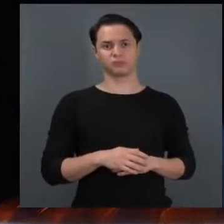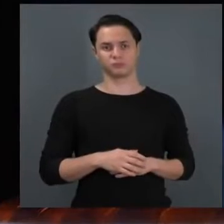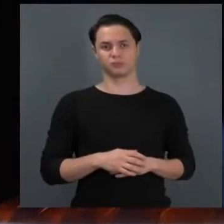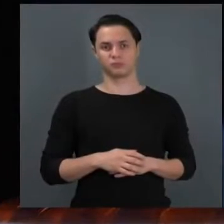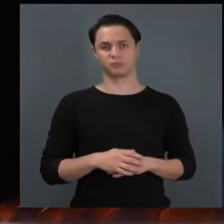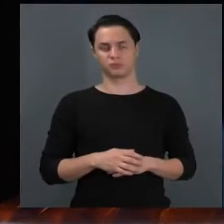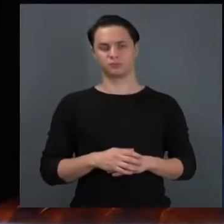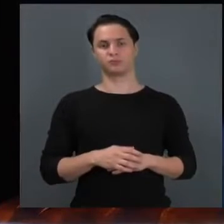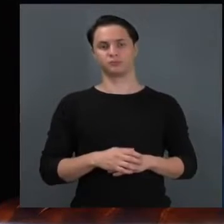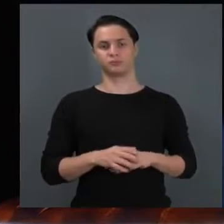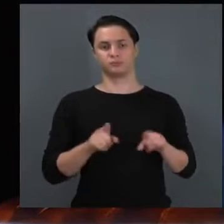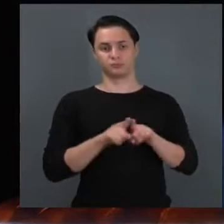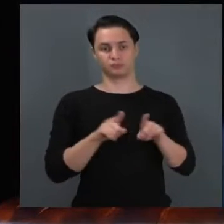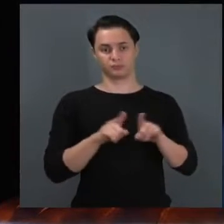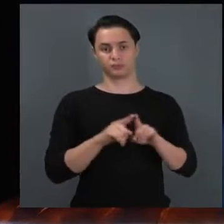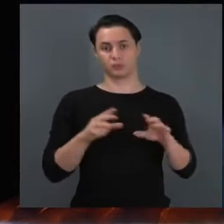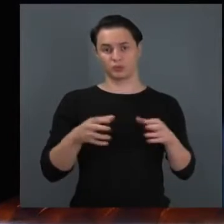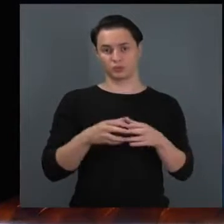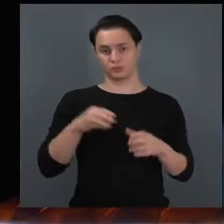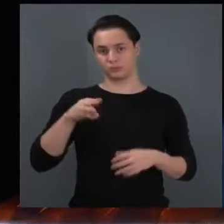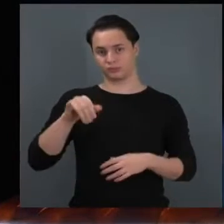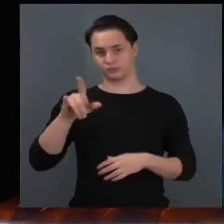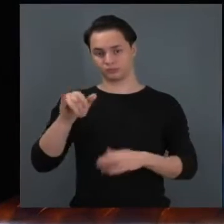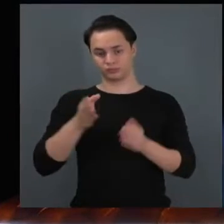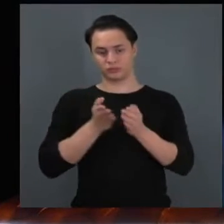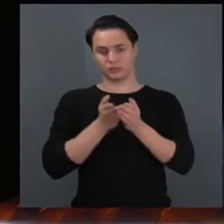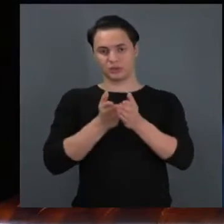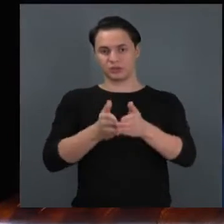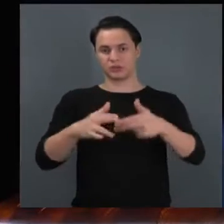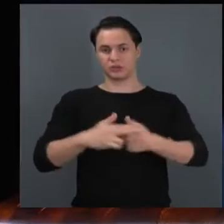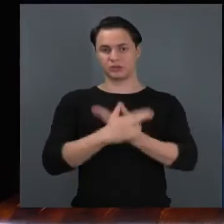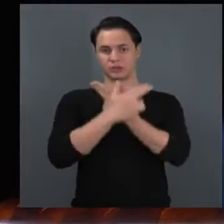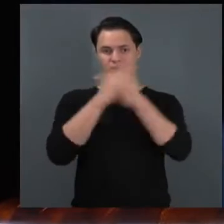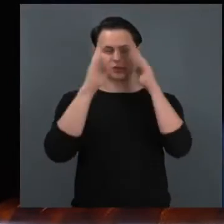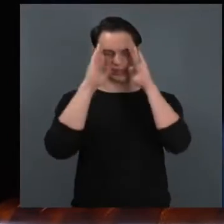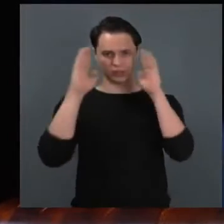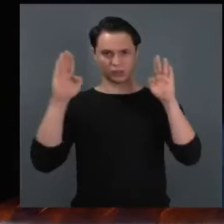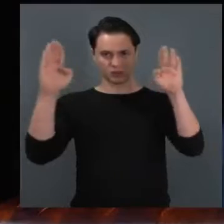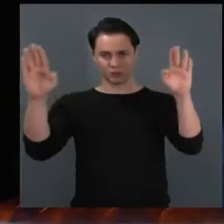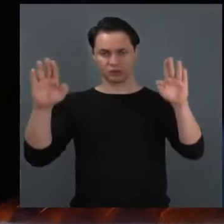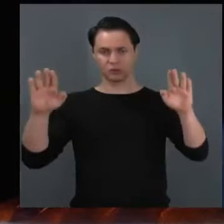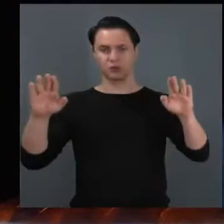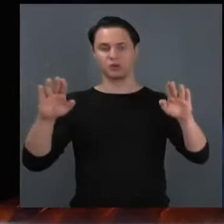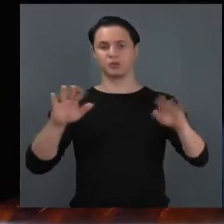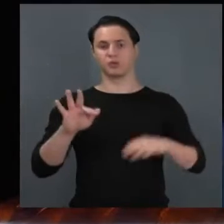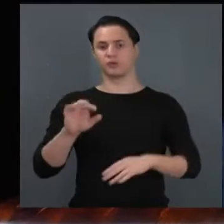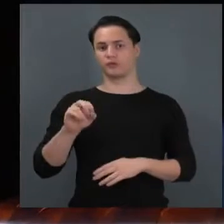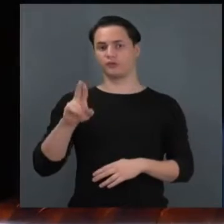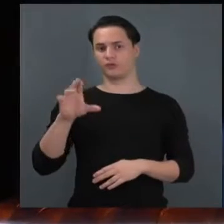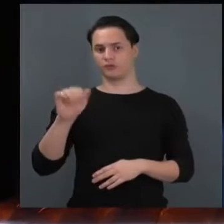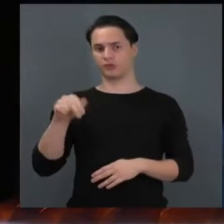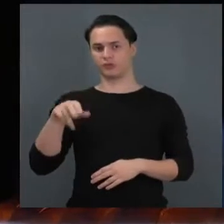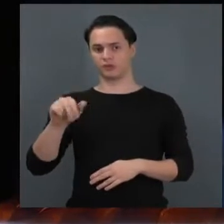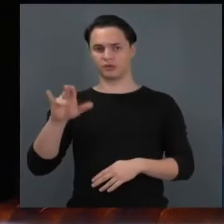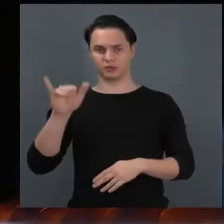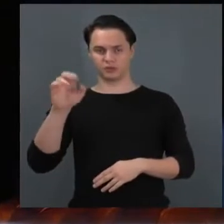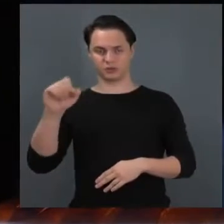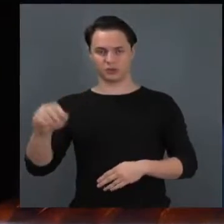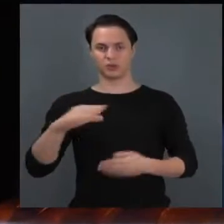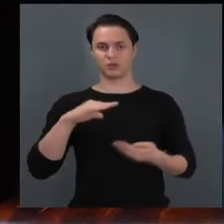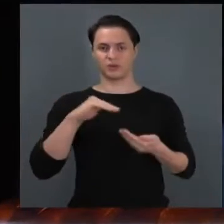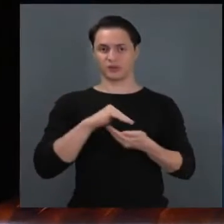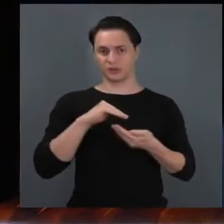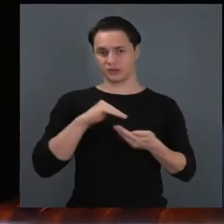Bombeiros, a Brigada Militar, a Marinha, o Exército, a Aeronáutica, a Força Nacional, a Defesa Civil,